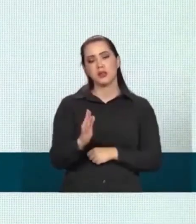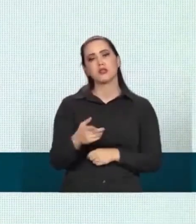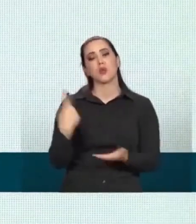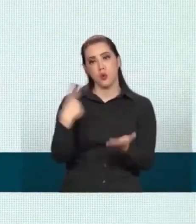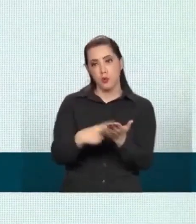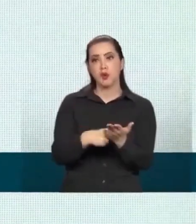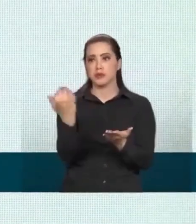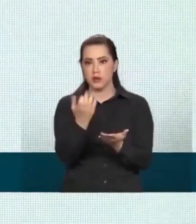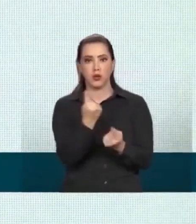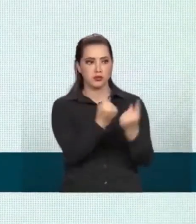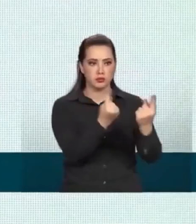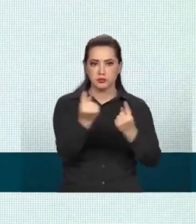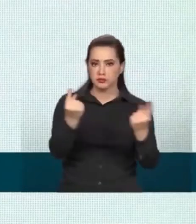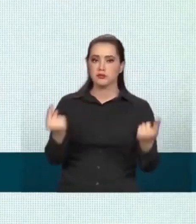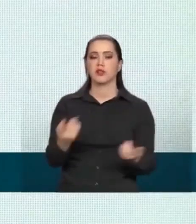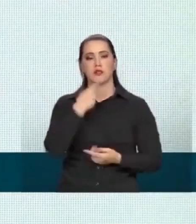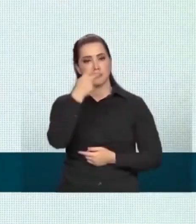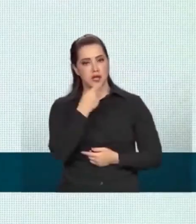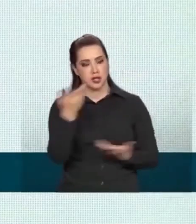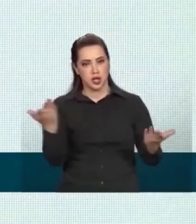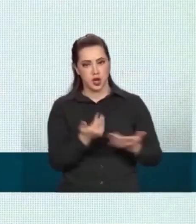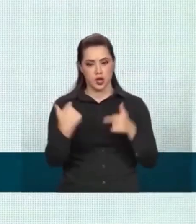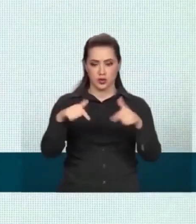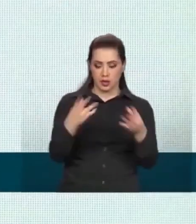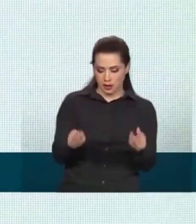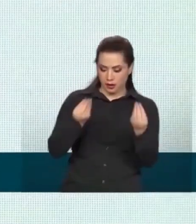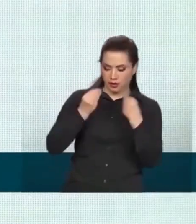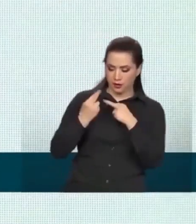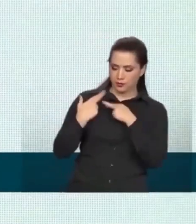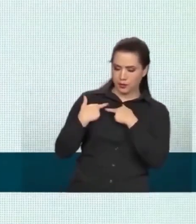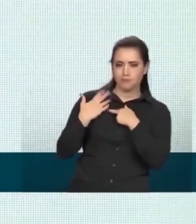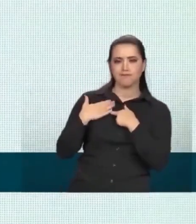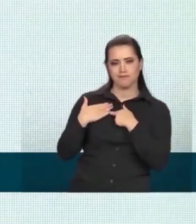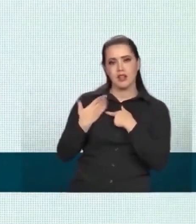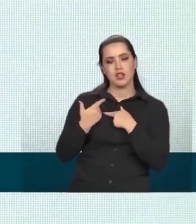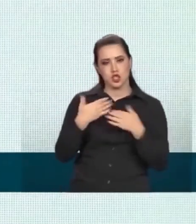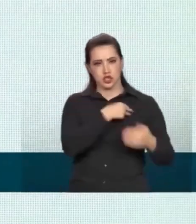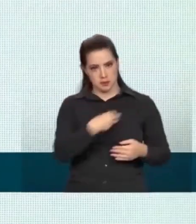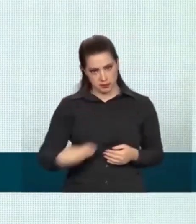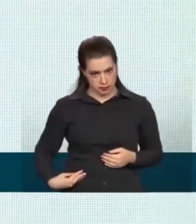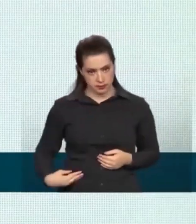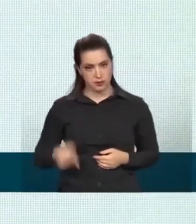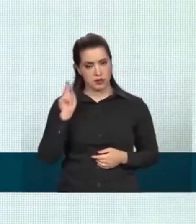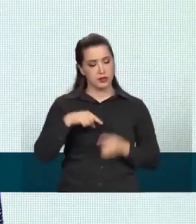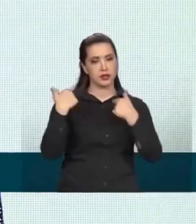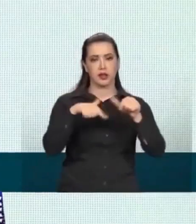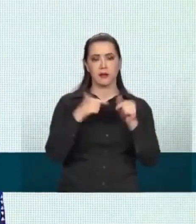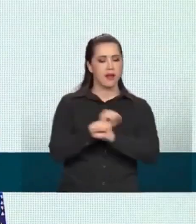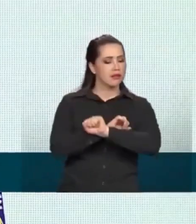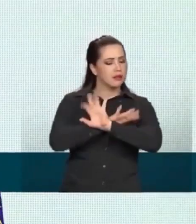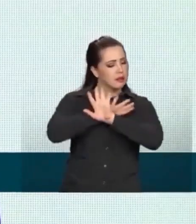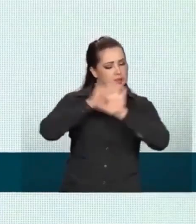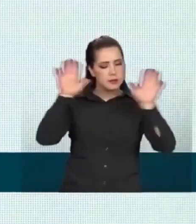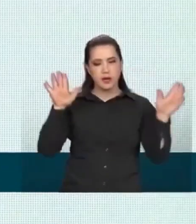Marielle Franco entidade que promove uma série de atividades culturais e educacionais voltadas às mulheres